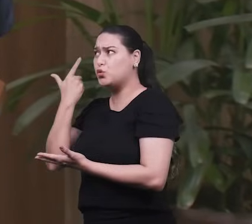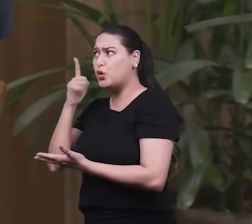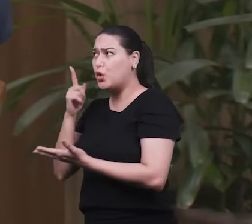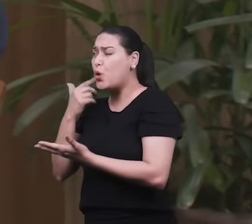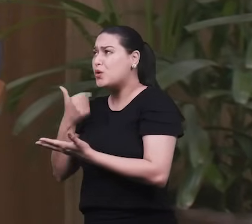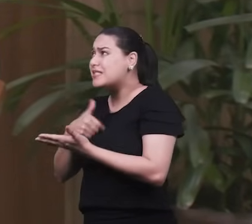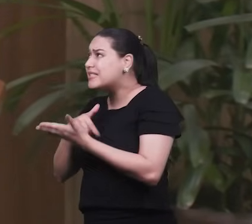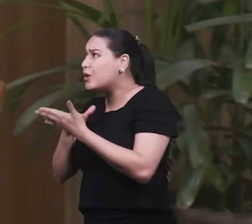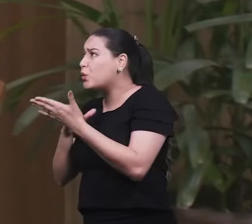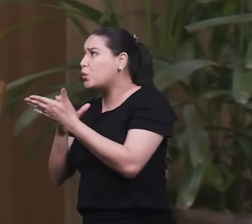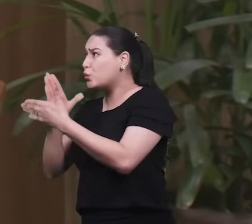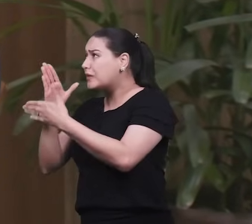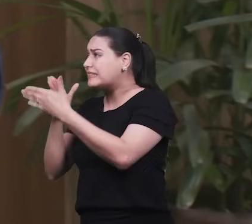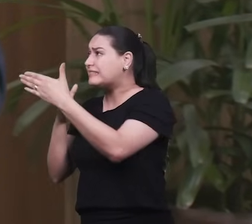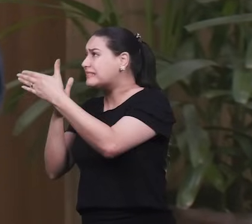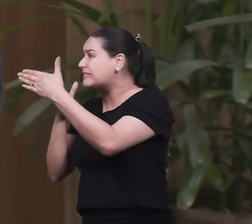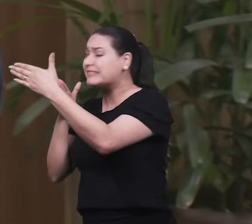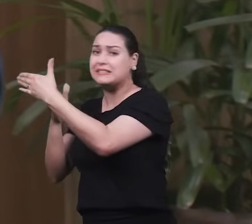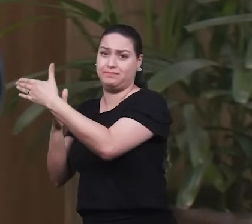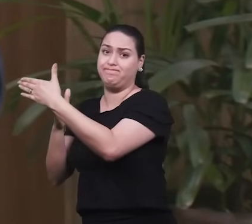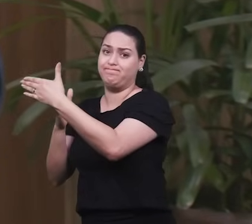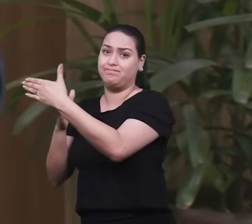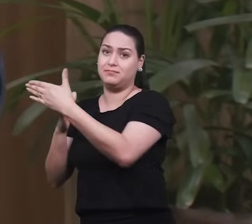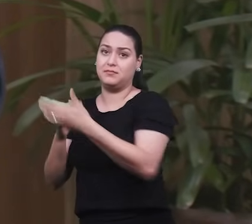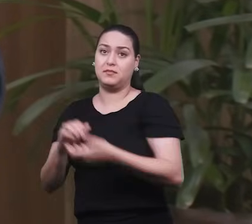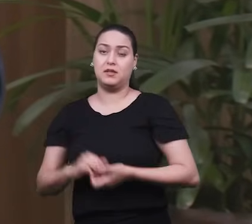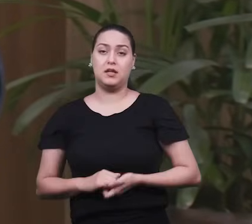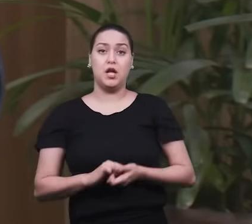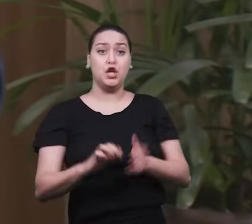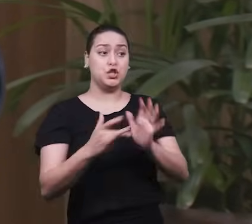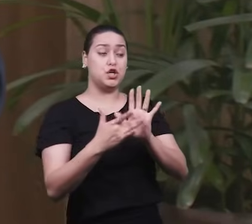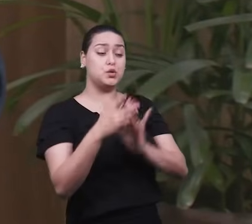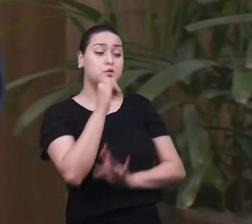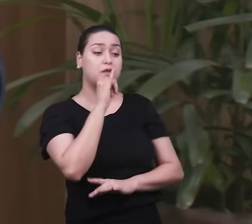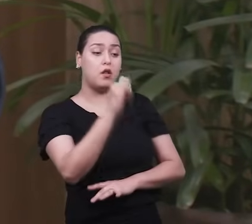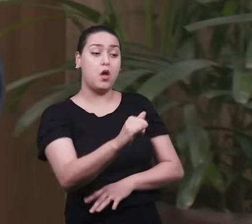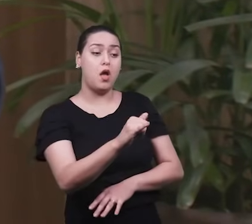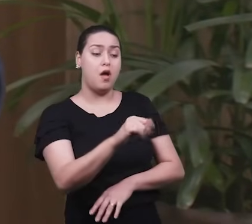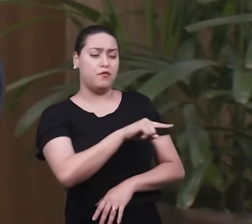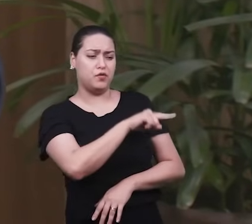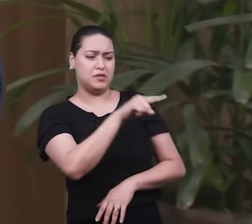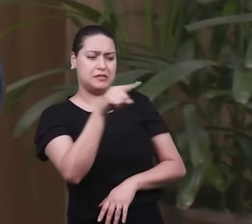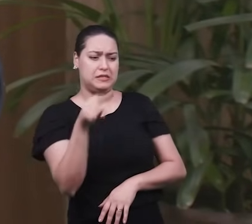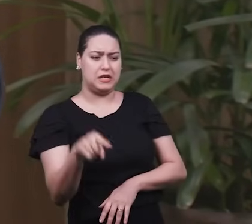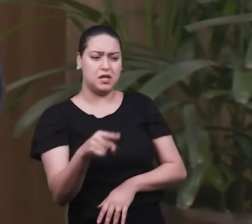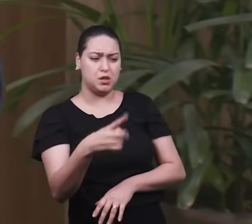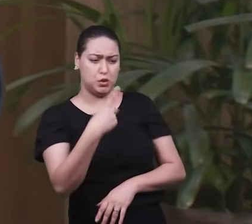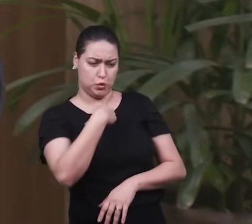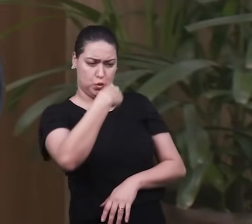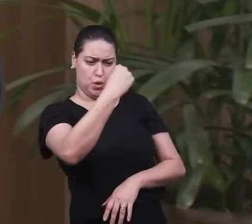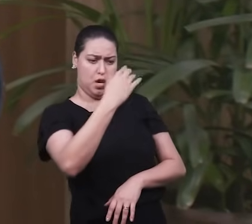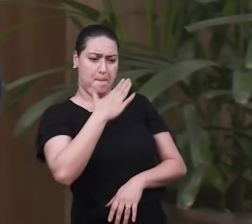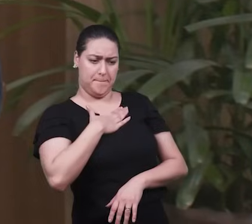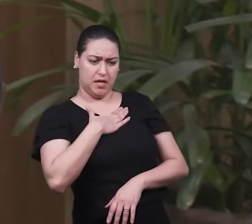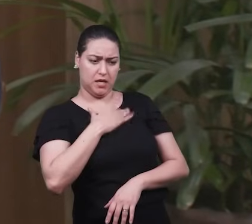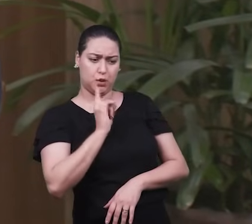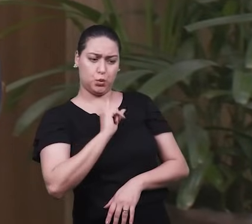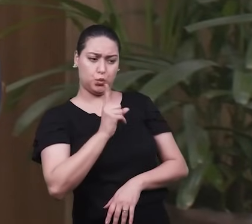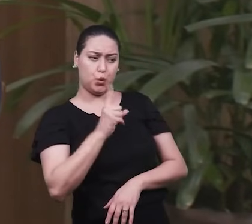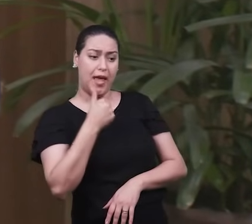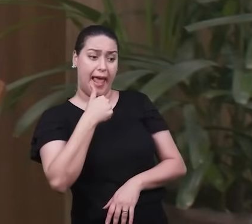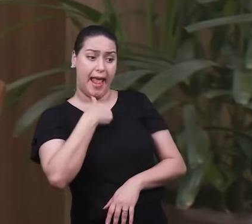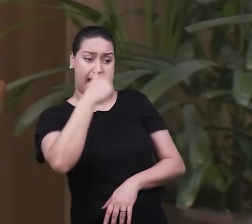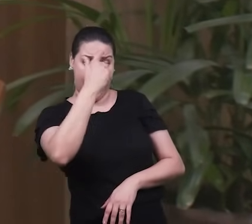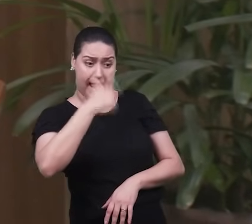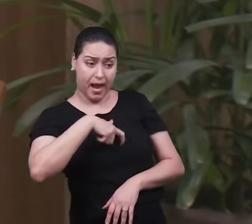nos levando, e Jesus disse, não escolhestes vós a mim, mas eu vos escolhi a